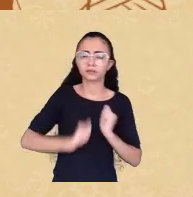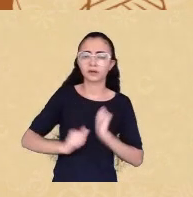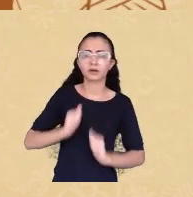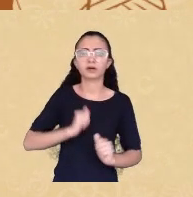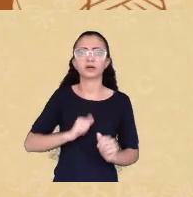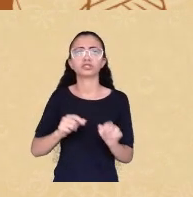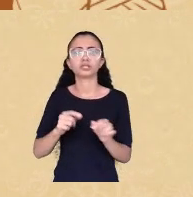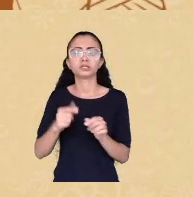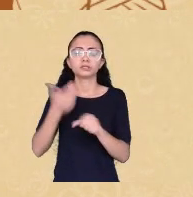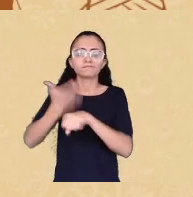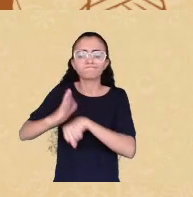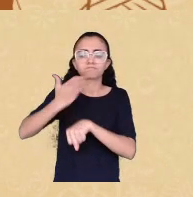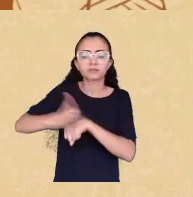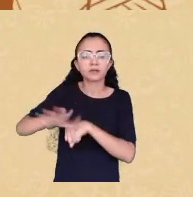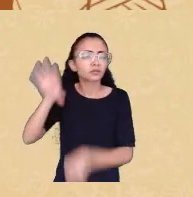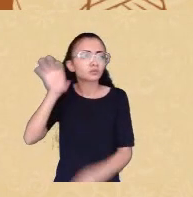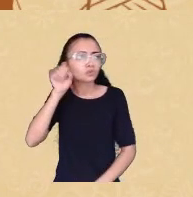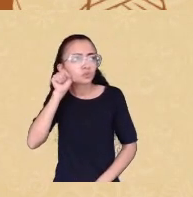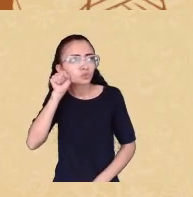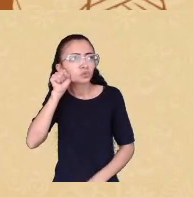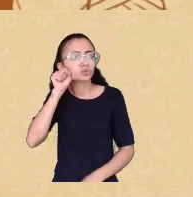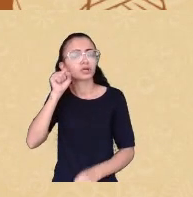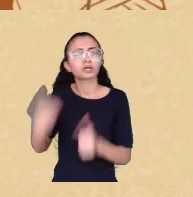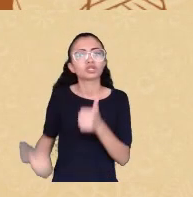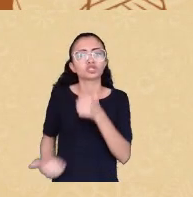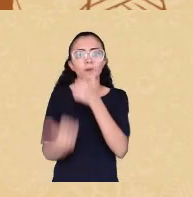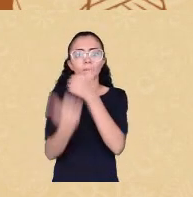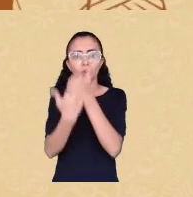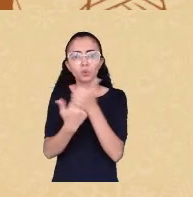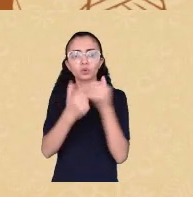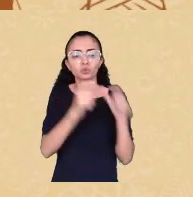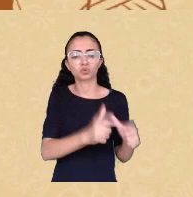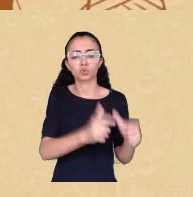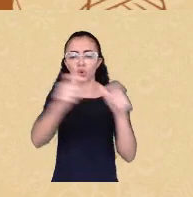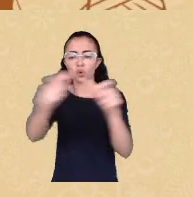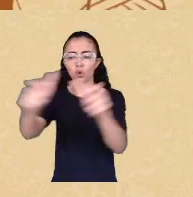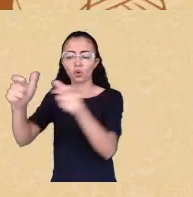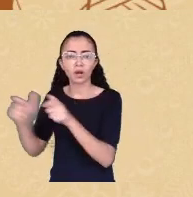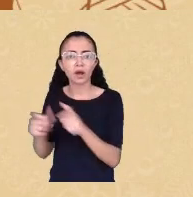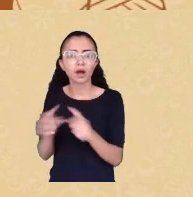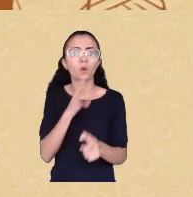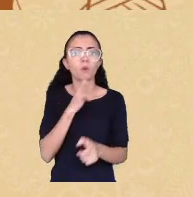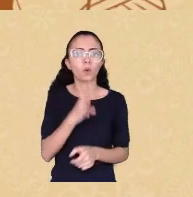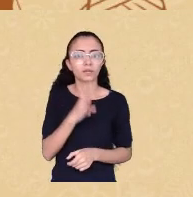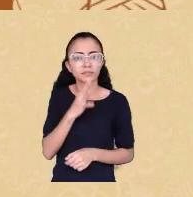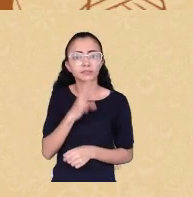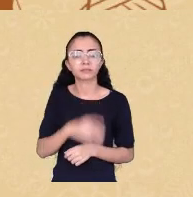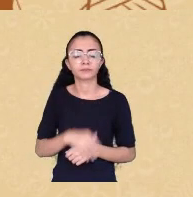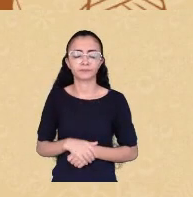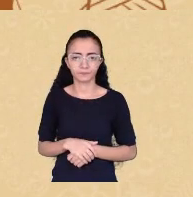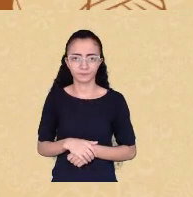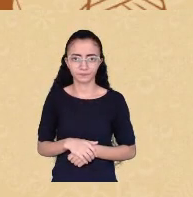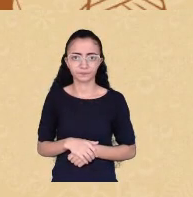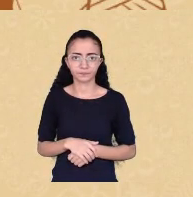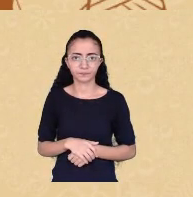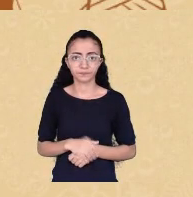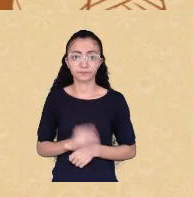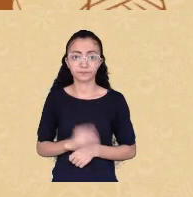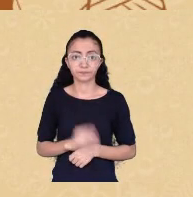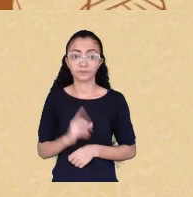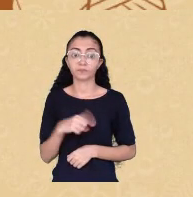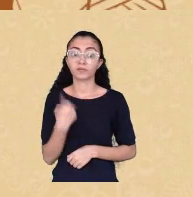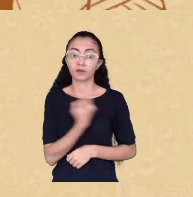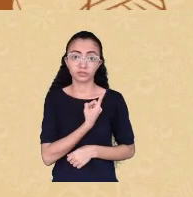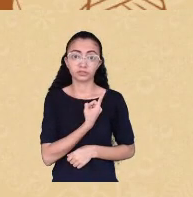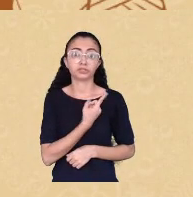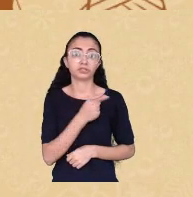principalmente, conhecer a rede de apoio que existe em cada região, que não necessariamente é tão grande, mas a gente, pelo menos, ainda, como eu falei, a gente ainda tem o SUS, ainda tem os